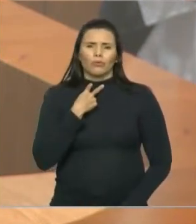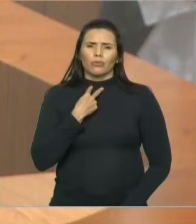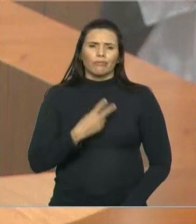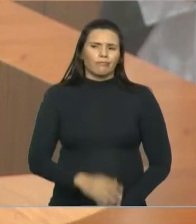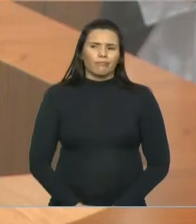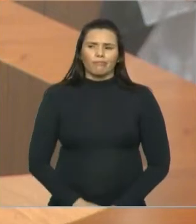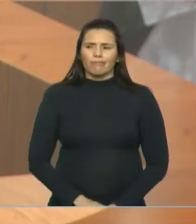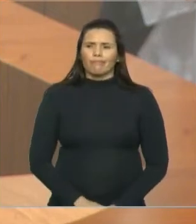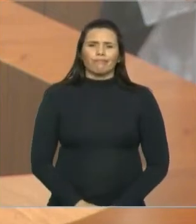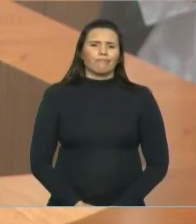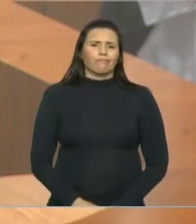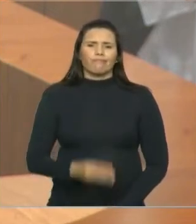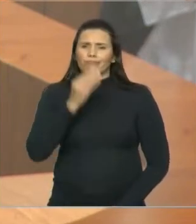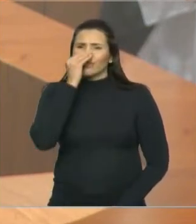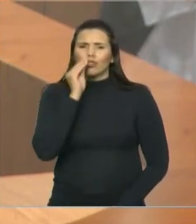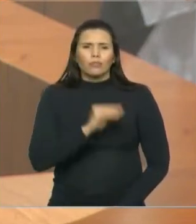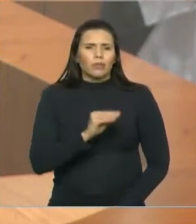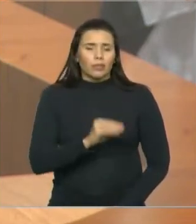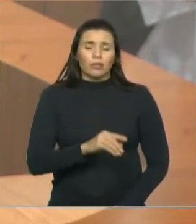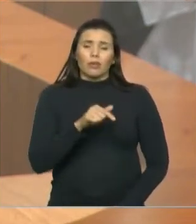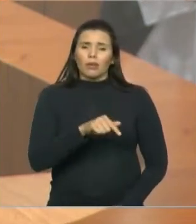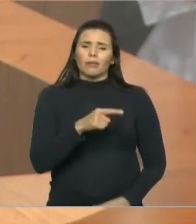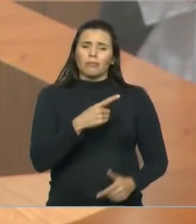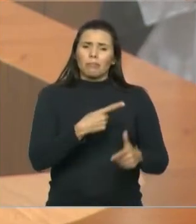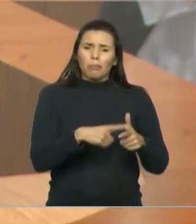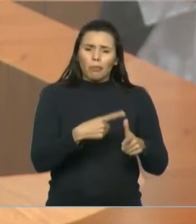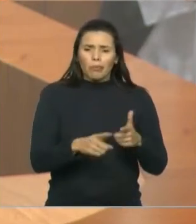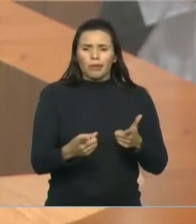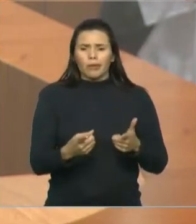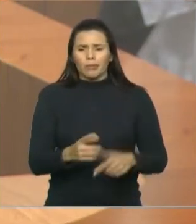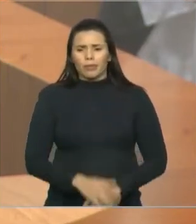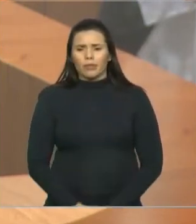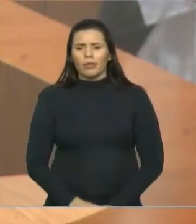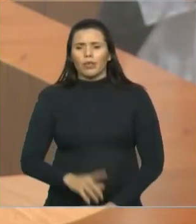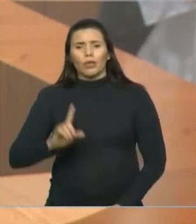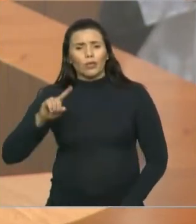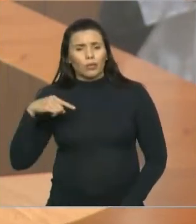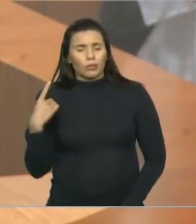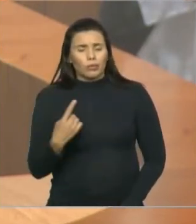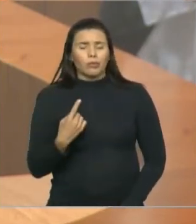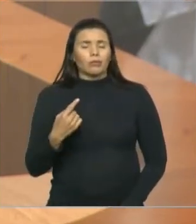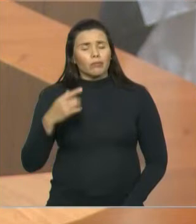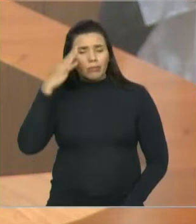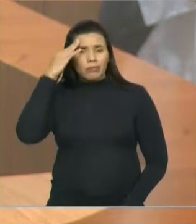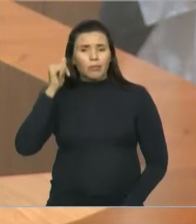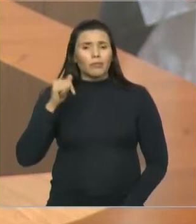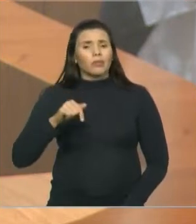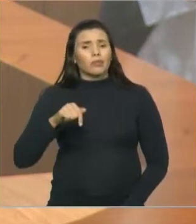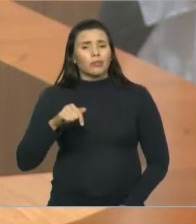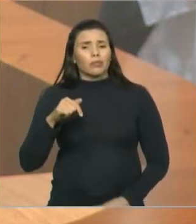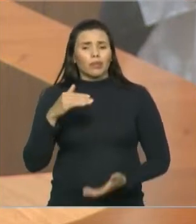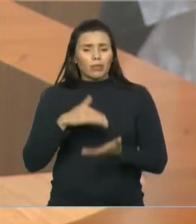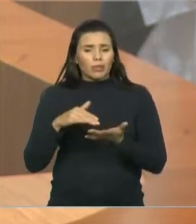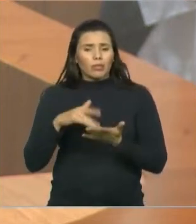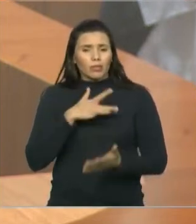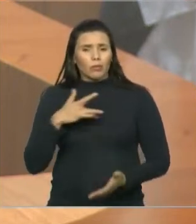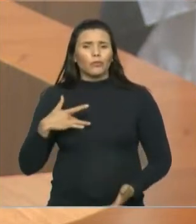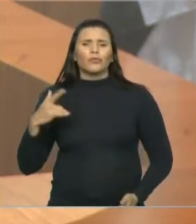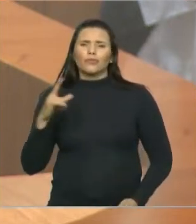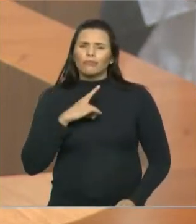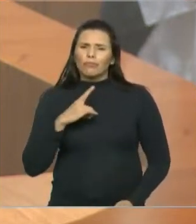agora. Seria importante, o Estado tem grandes técnicos, o secretário tem grandes técnicos que podem fazer um